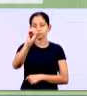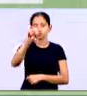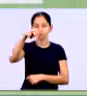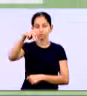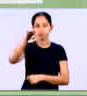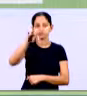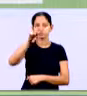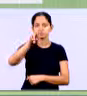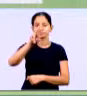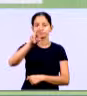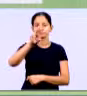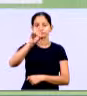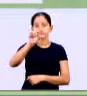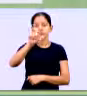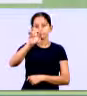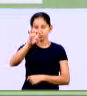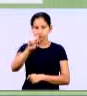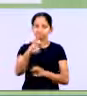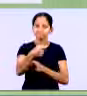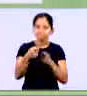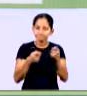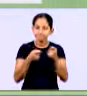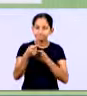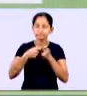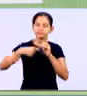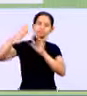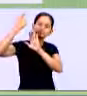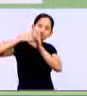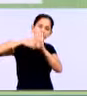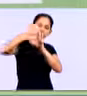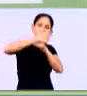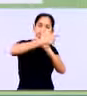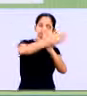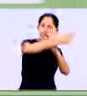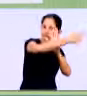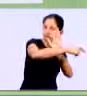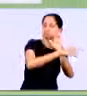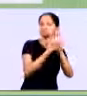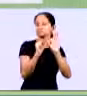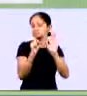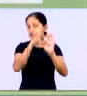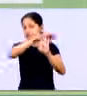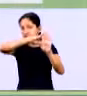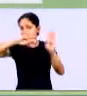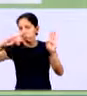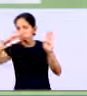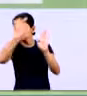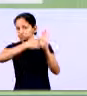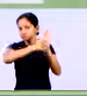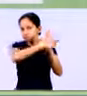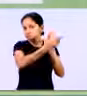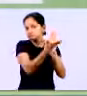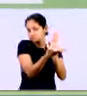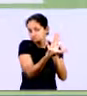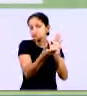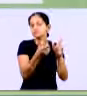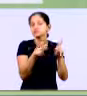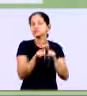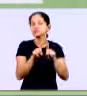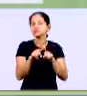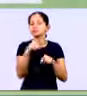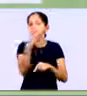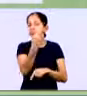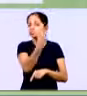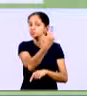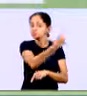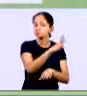produção, onde você vai ter as colunas com semestres ou mensais, vai depender do tipo de organização, e ali em cada coluna você vai lançar